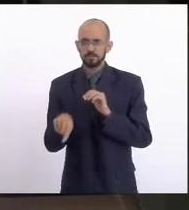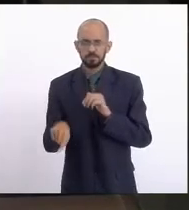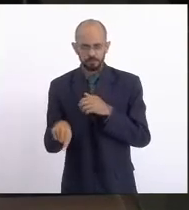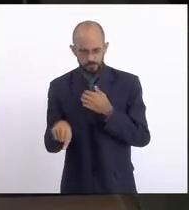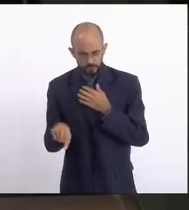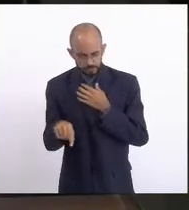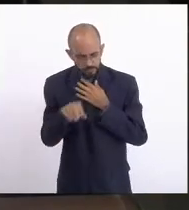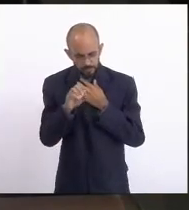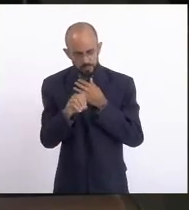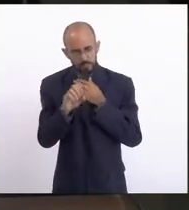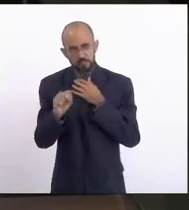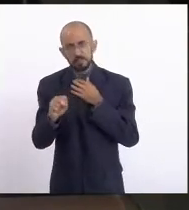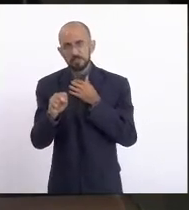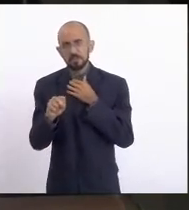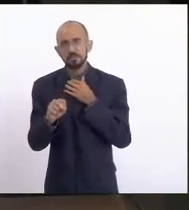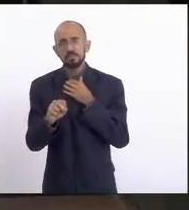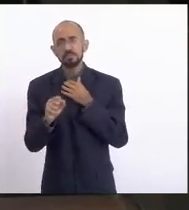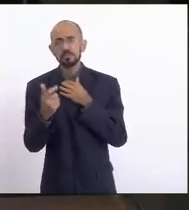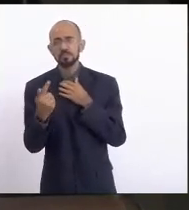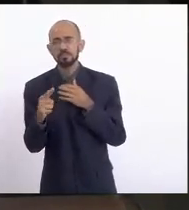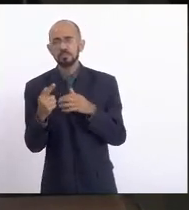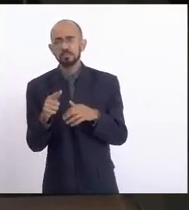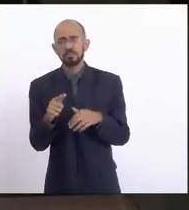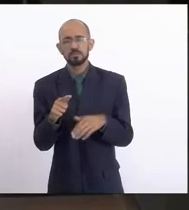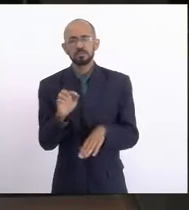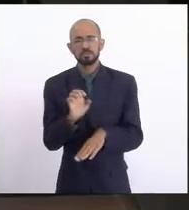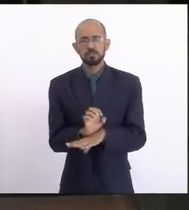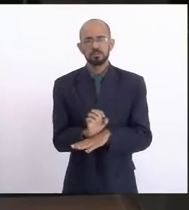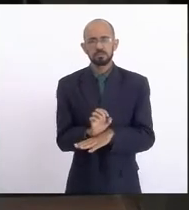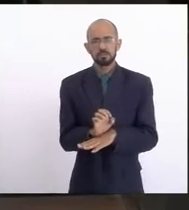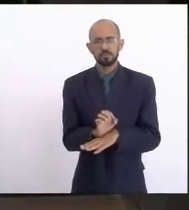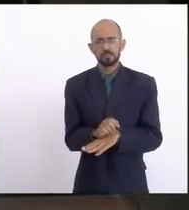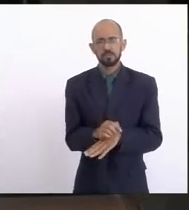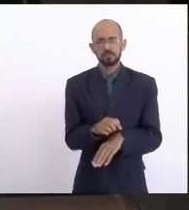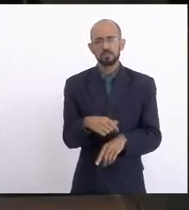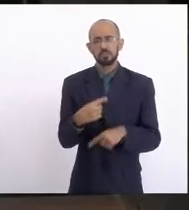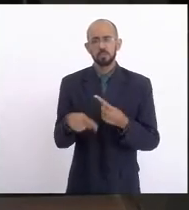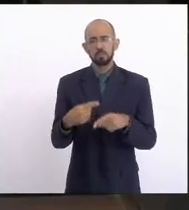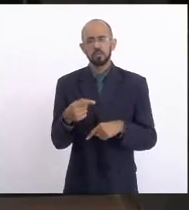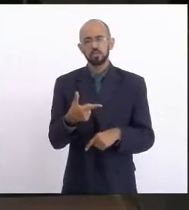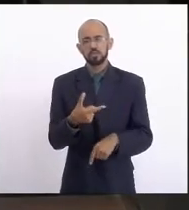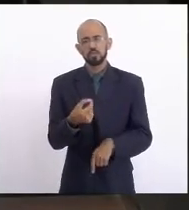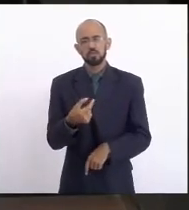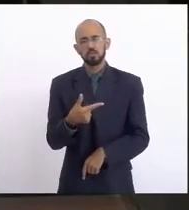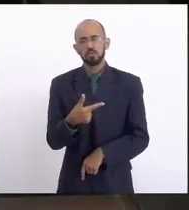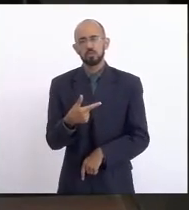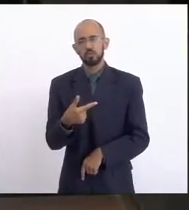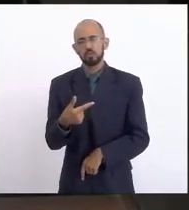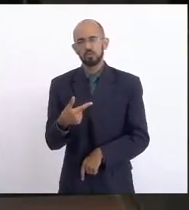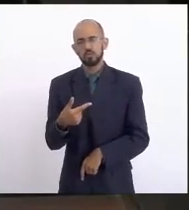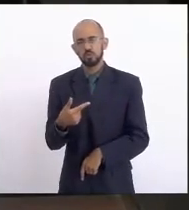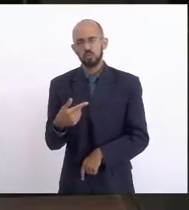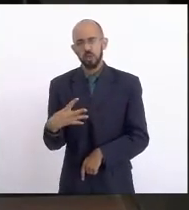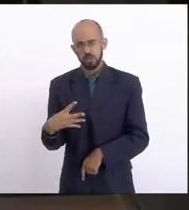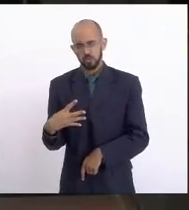as OSs da gestão das unidades estaduais de saúde a partir de 2024. Suprime. Eu fico me perguntando se